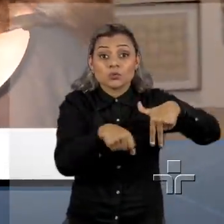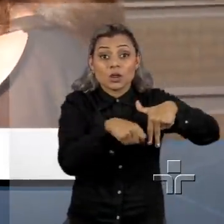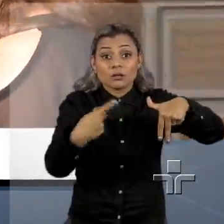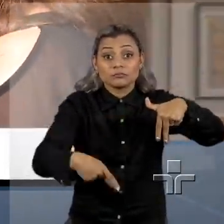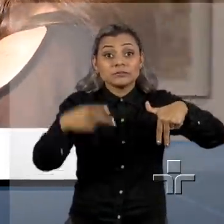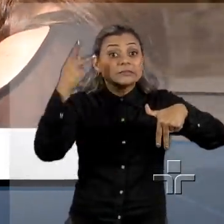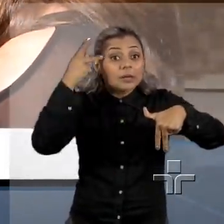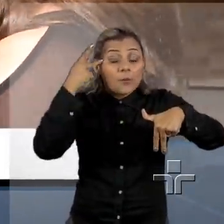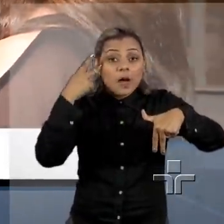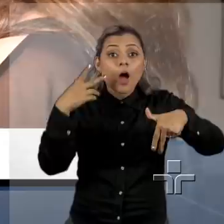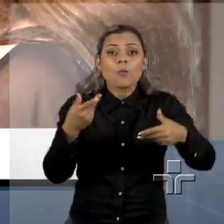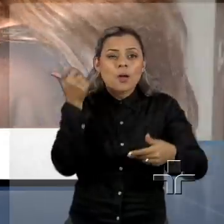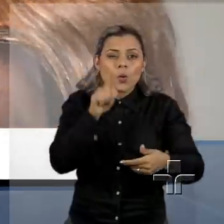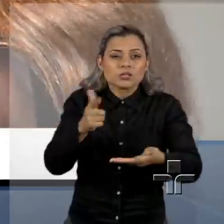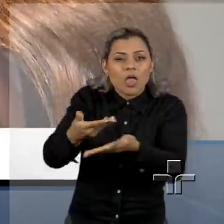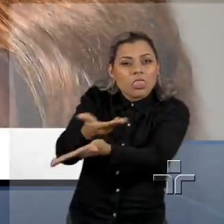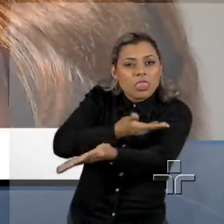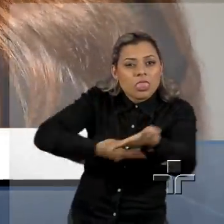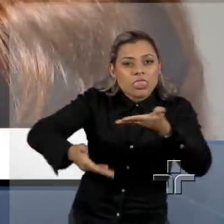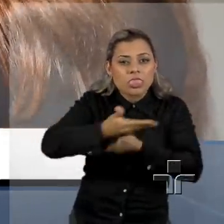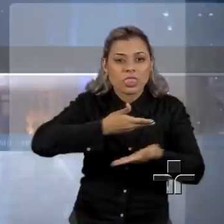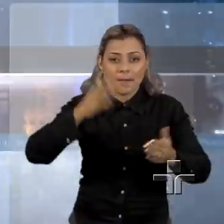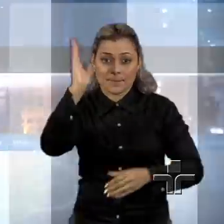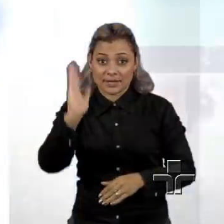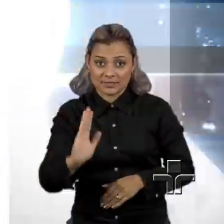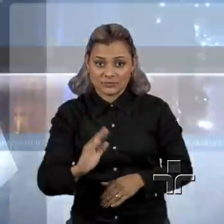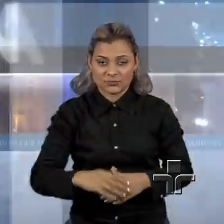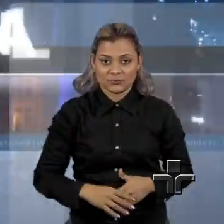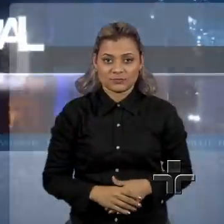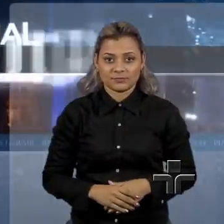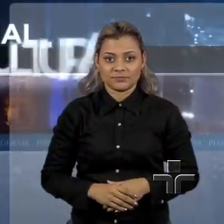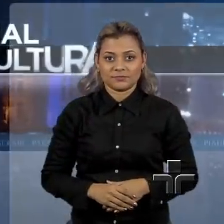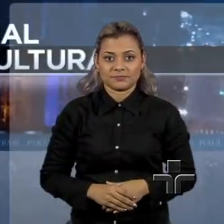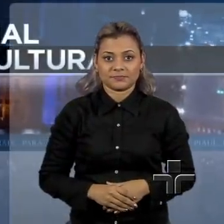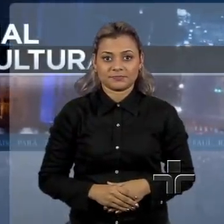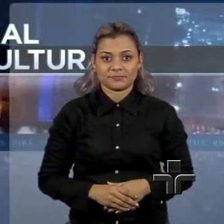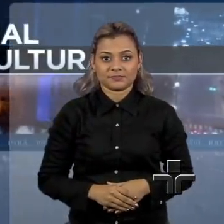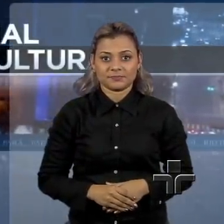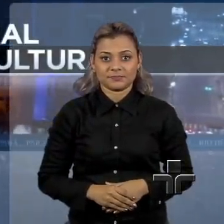Paulo para estreitar os laços com o Brasil.